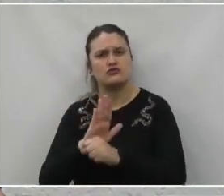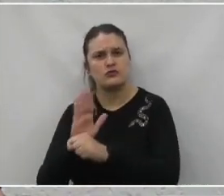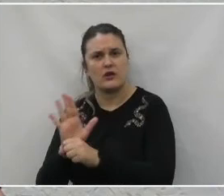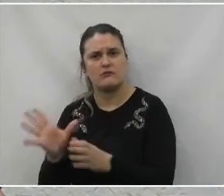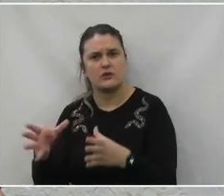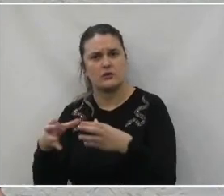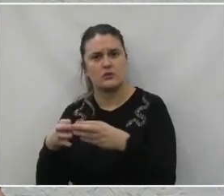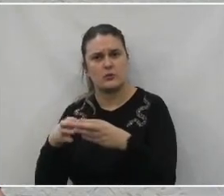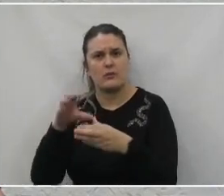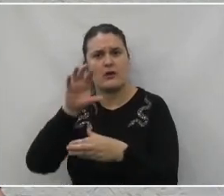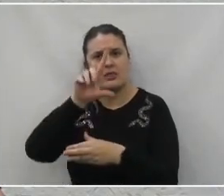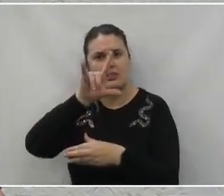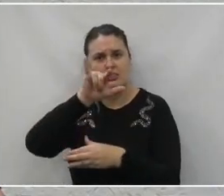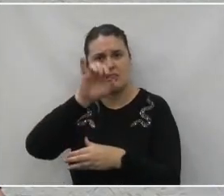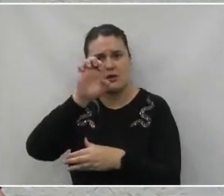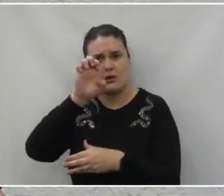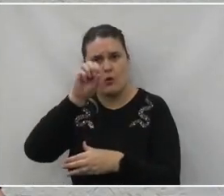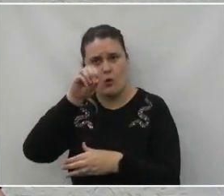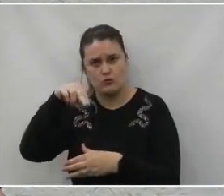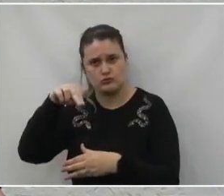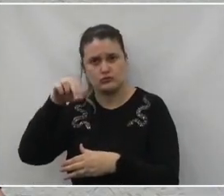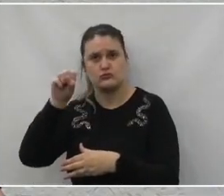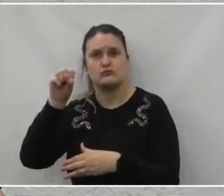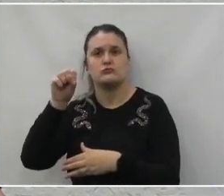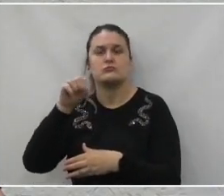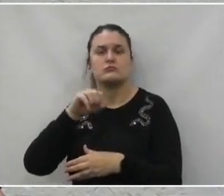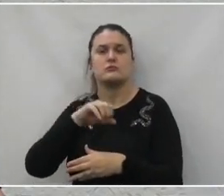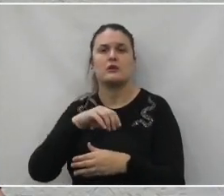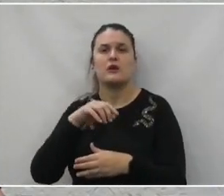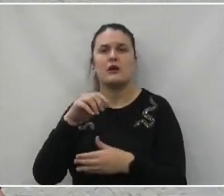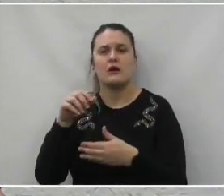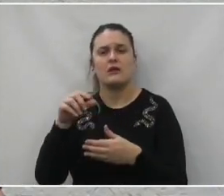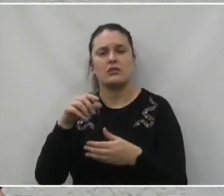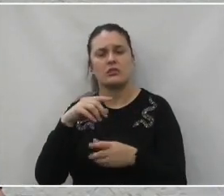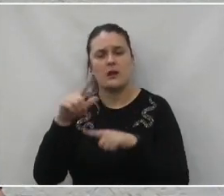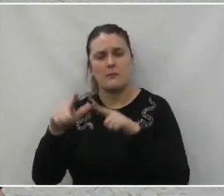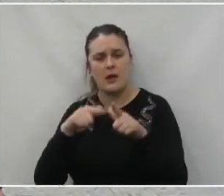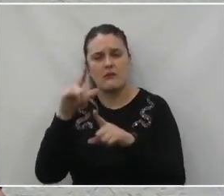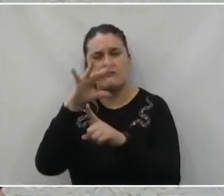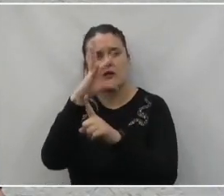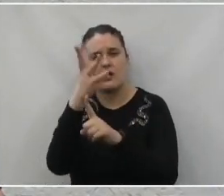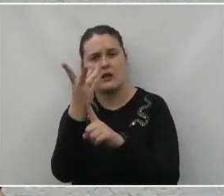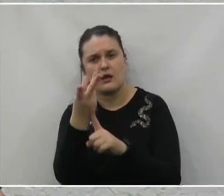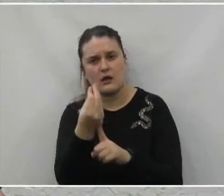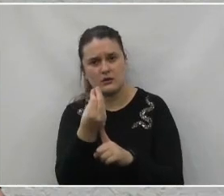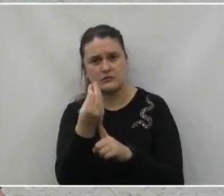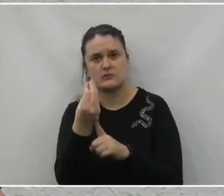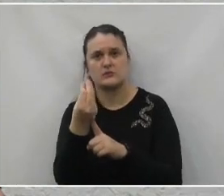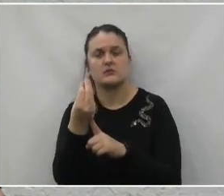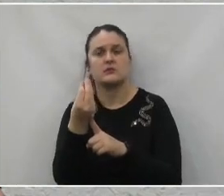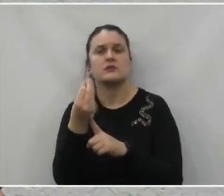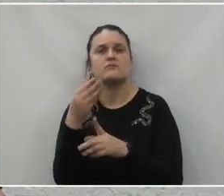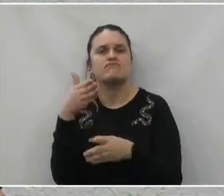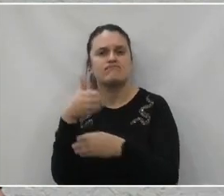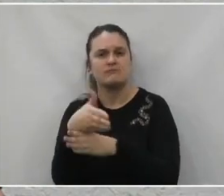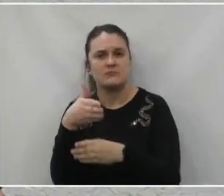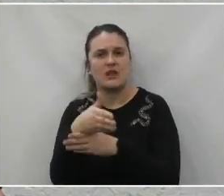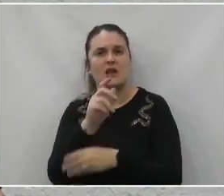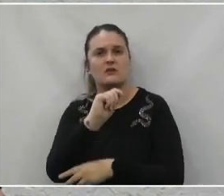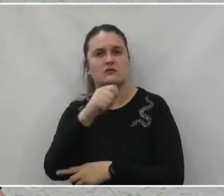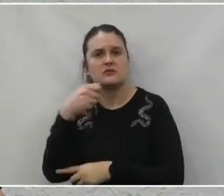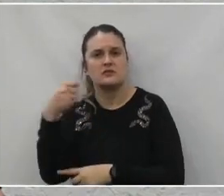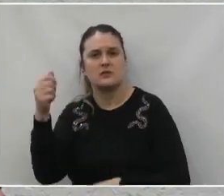União, Caminho das Águas. Além disso, era artista plástica, membro da Associação Amadeu Bona.